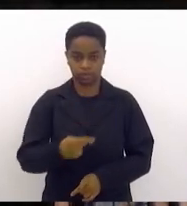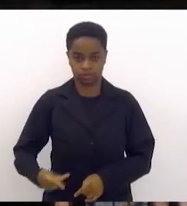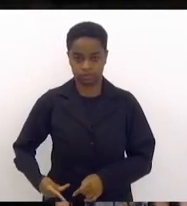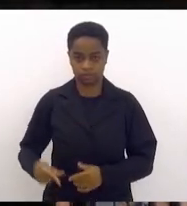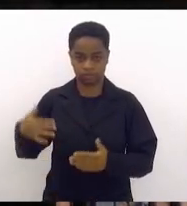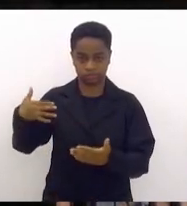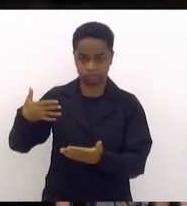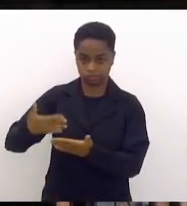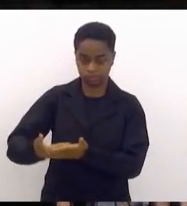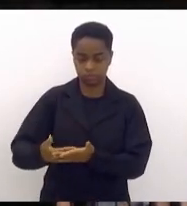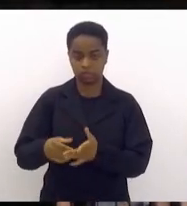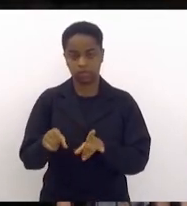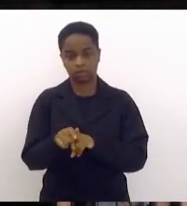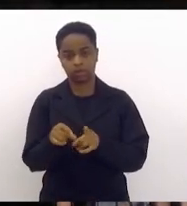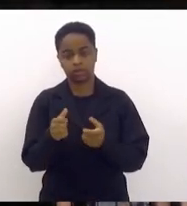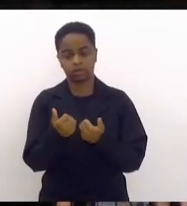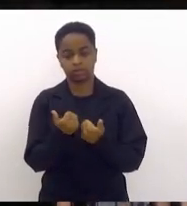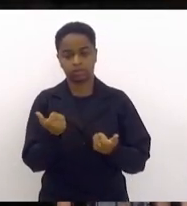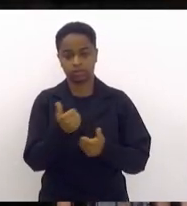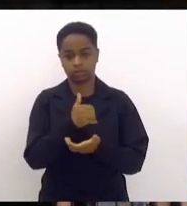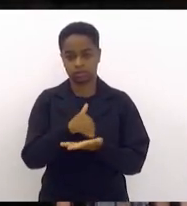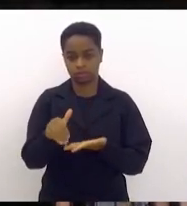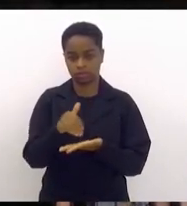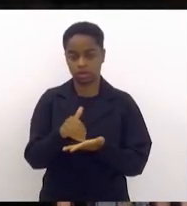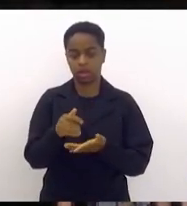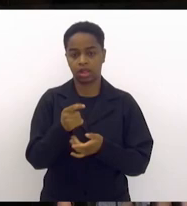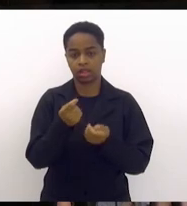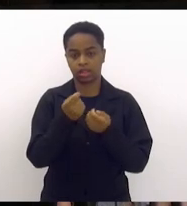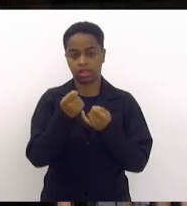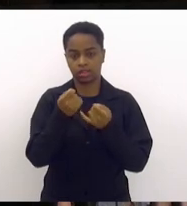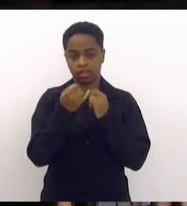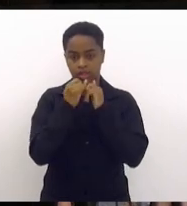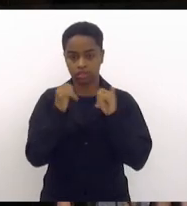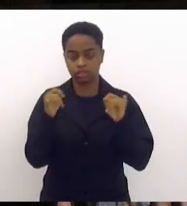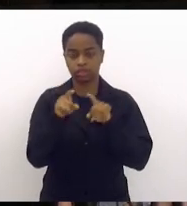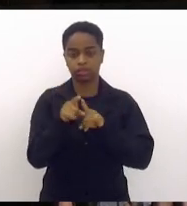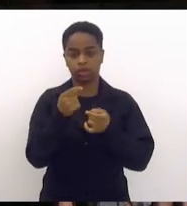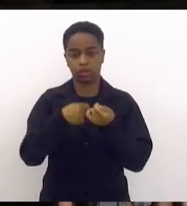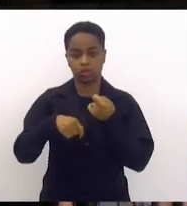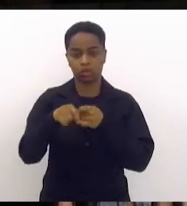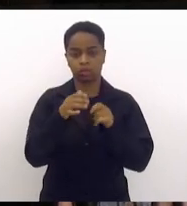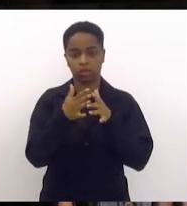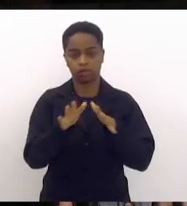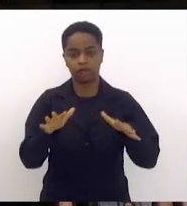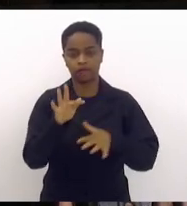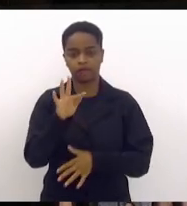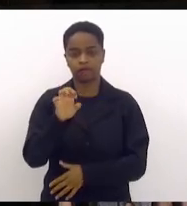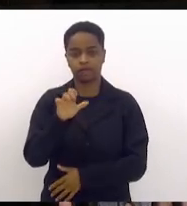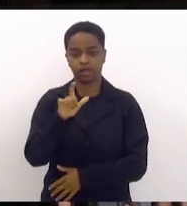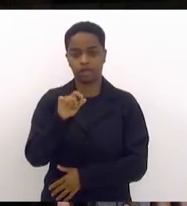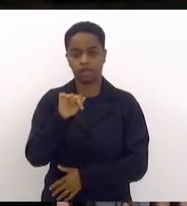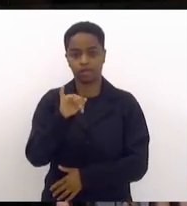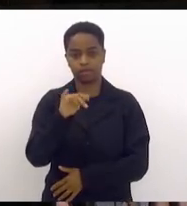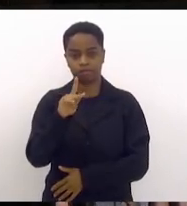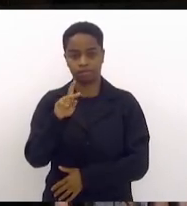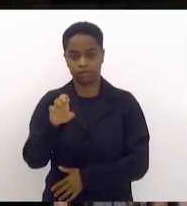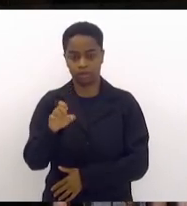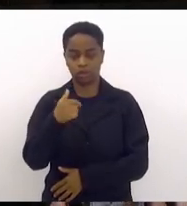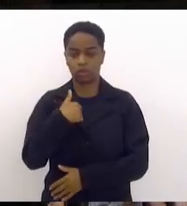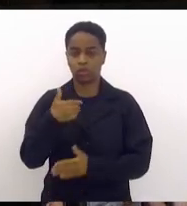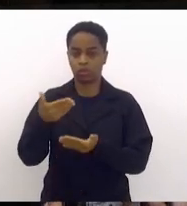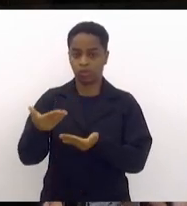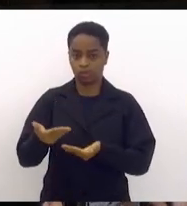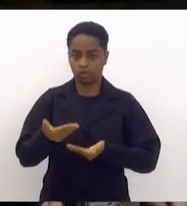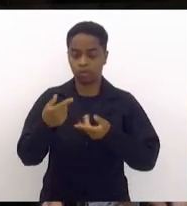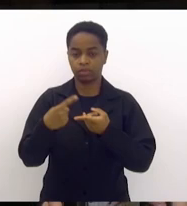e hoje secretári subsecretário de energia e economia do mar Felipe Peixoto foi convidado por mim convidado por